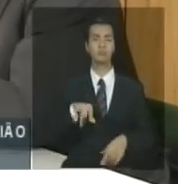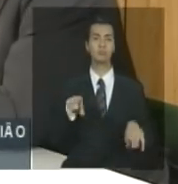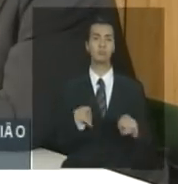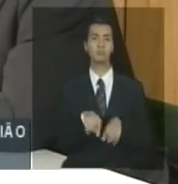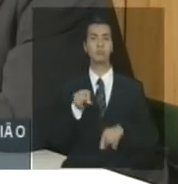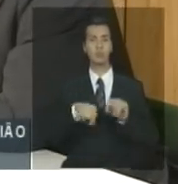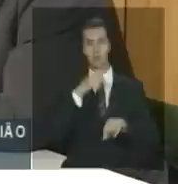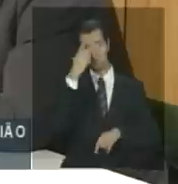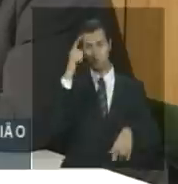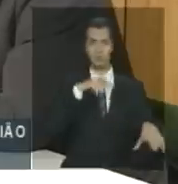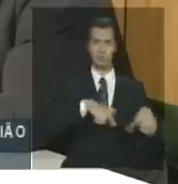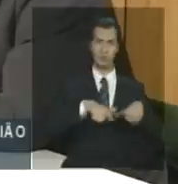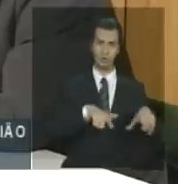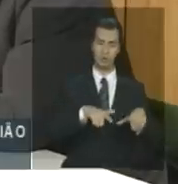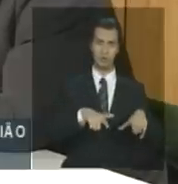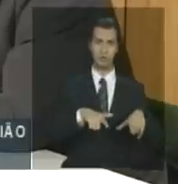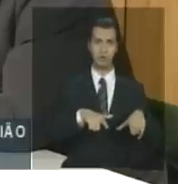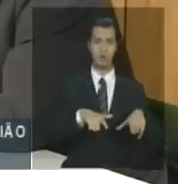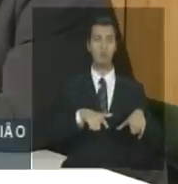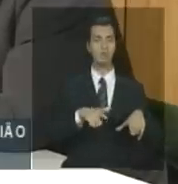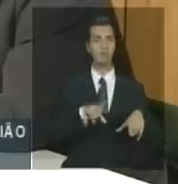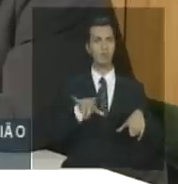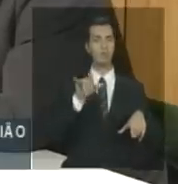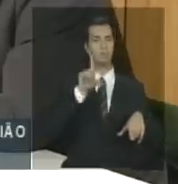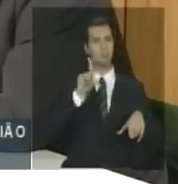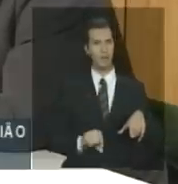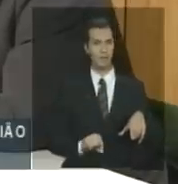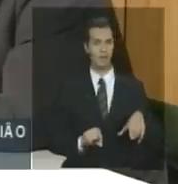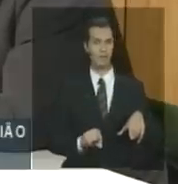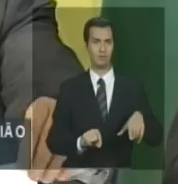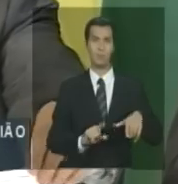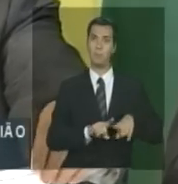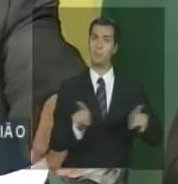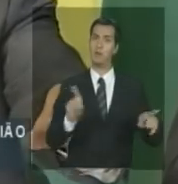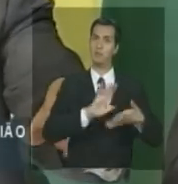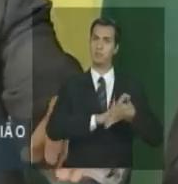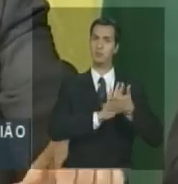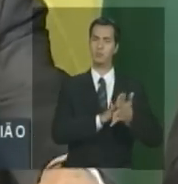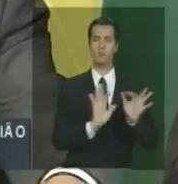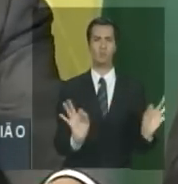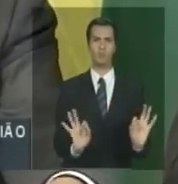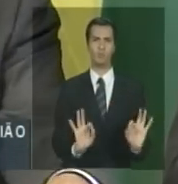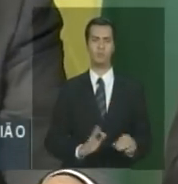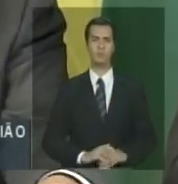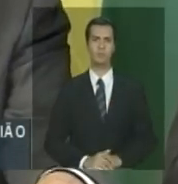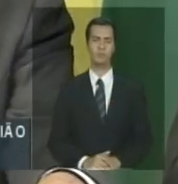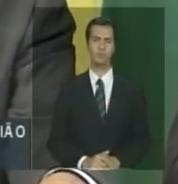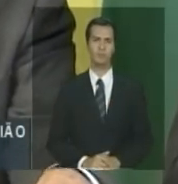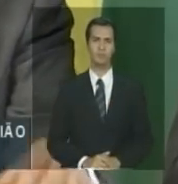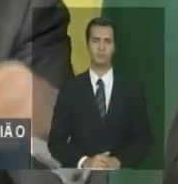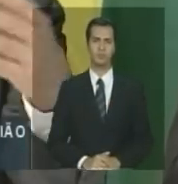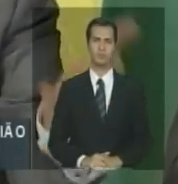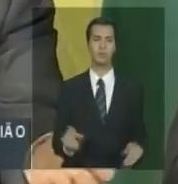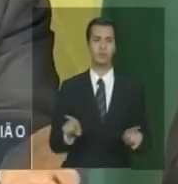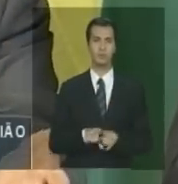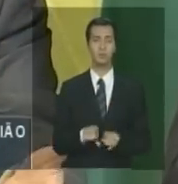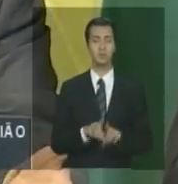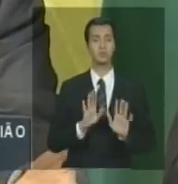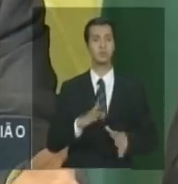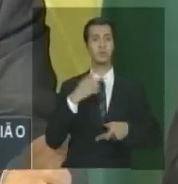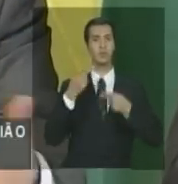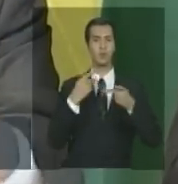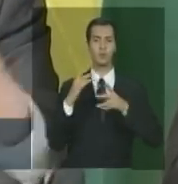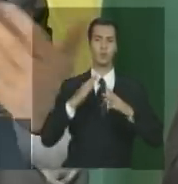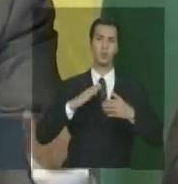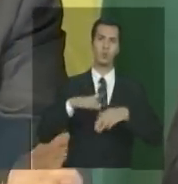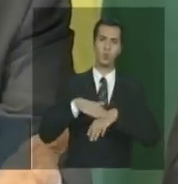custo da mão de obra sem prejuízo dos trabalhadores no Brasil. Também foi falado na questão do custo